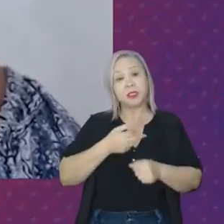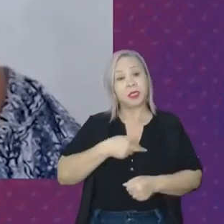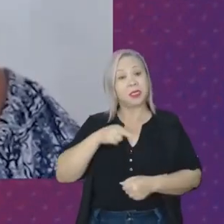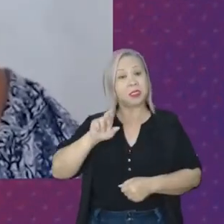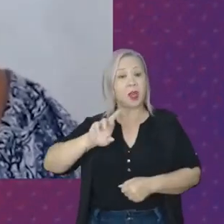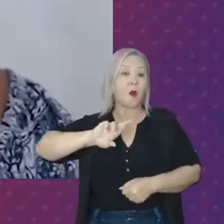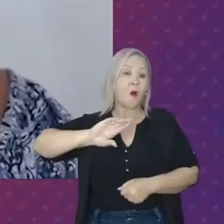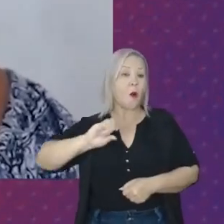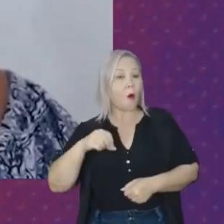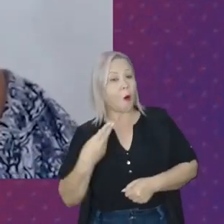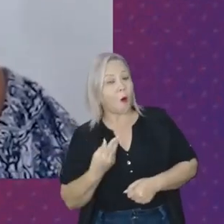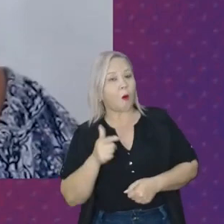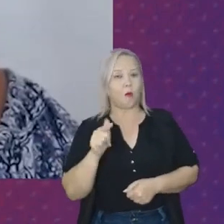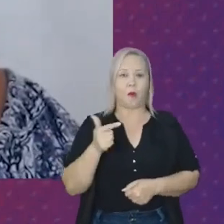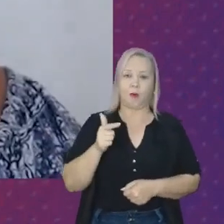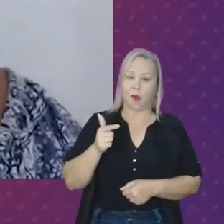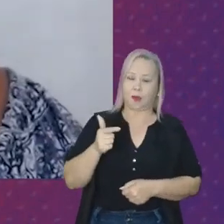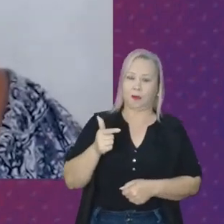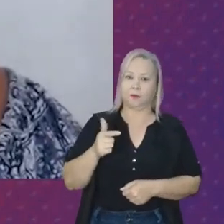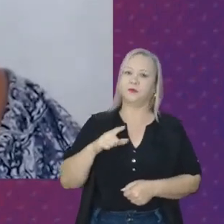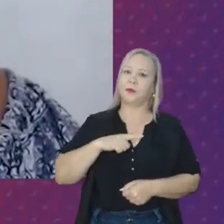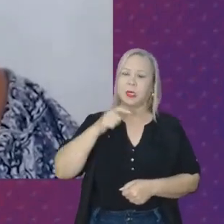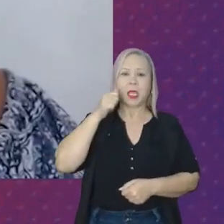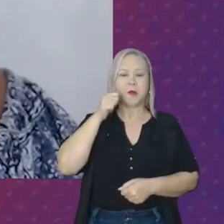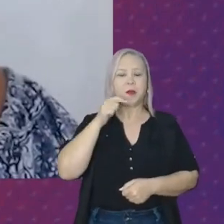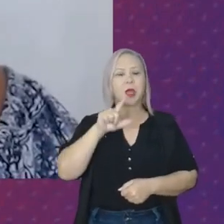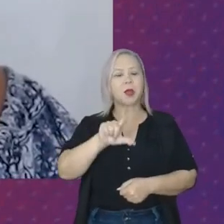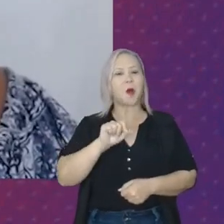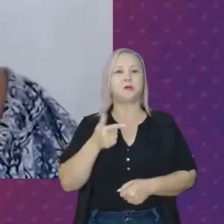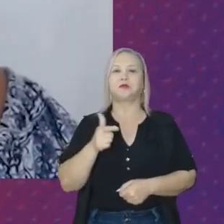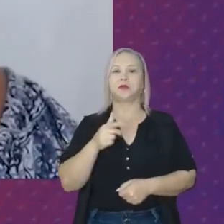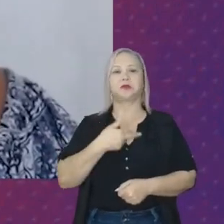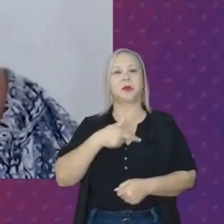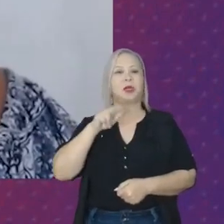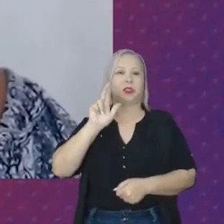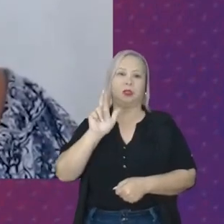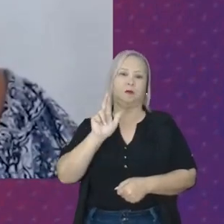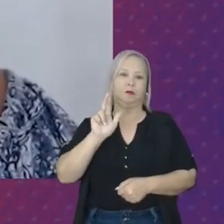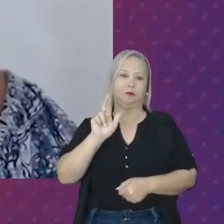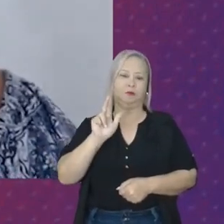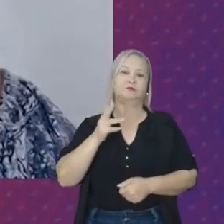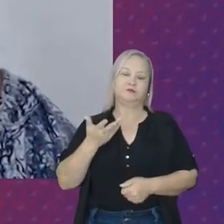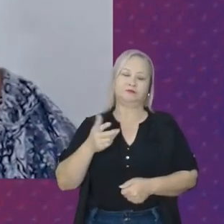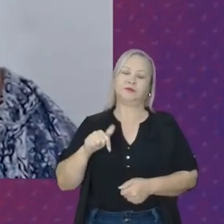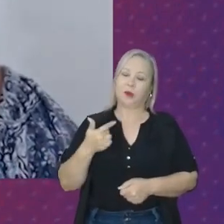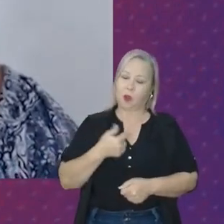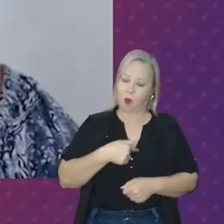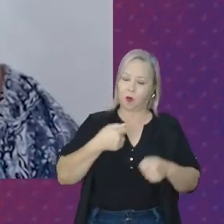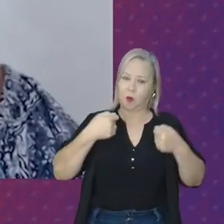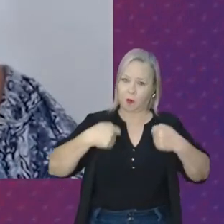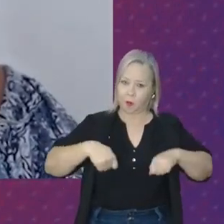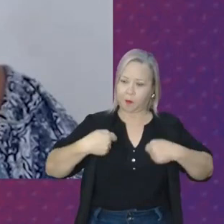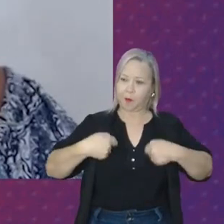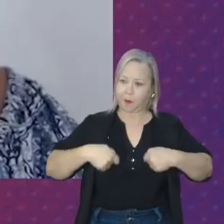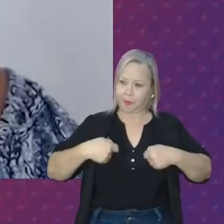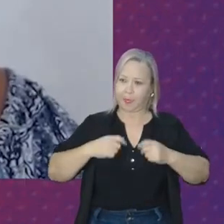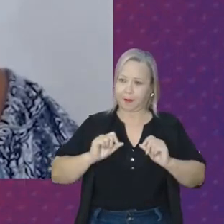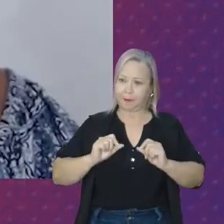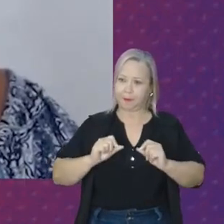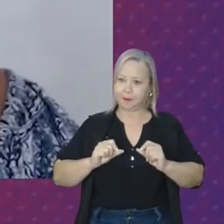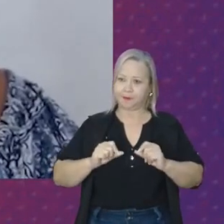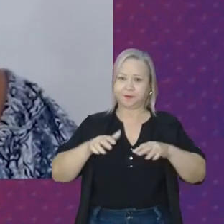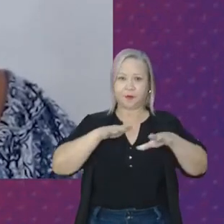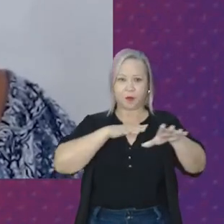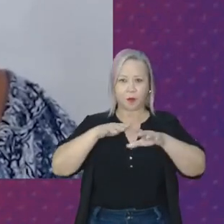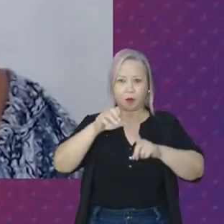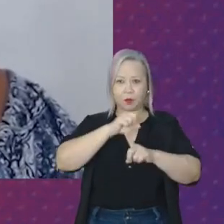que escolhem, optam por esse caminho. Então, a gente precisa de movimento